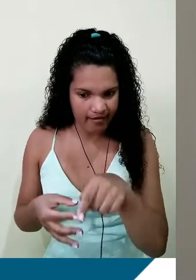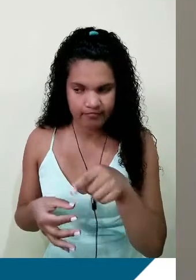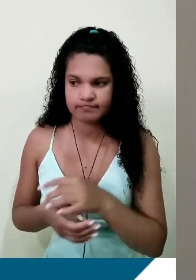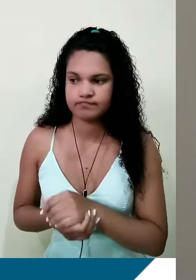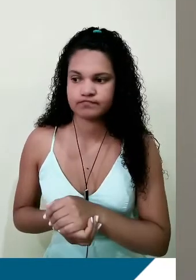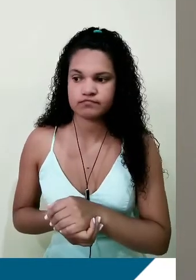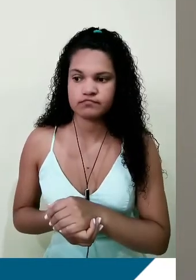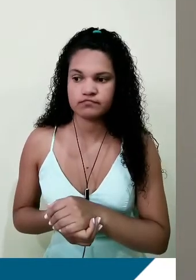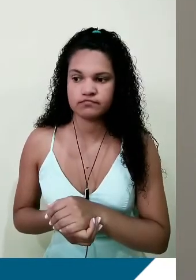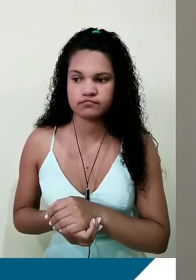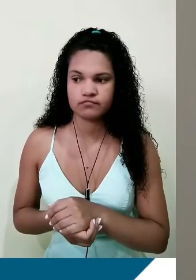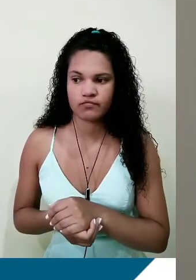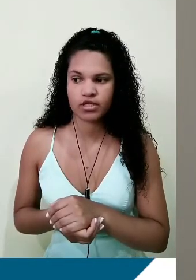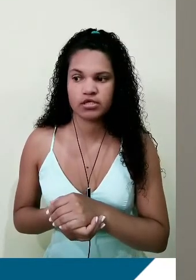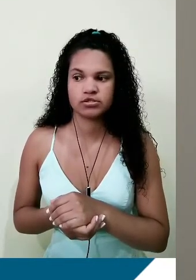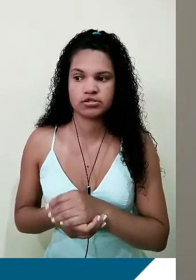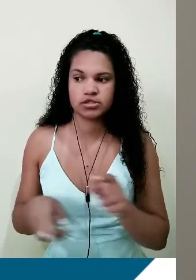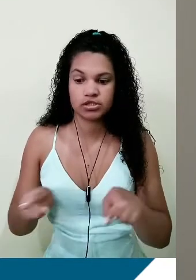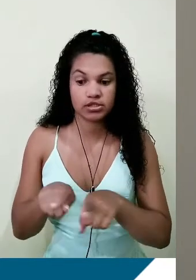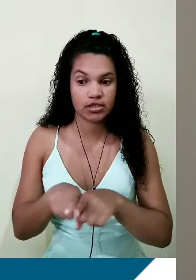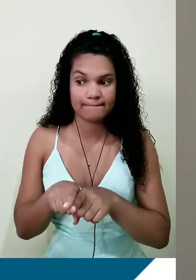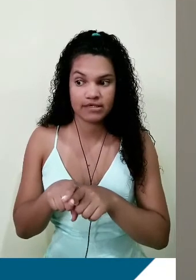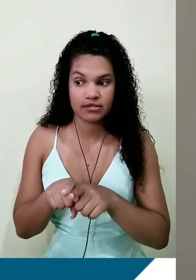mais ele vai variar de